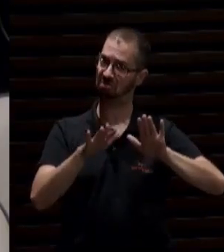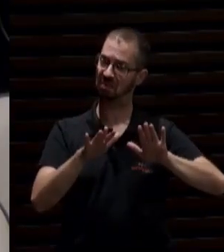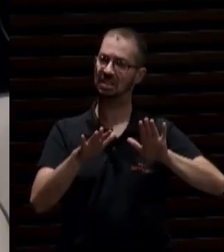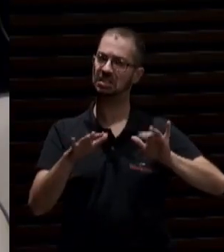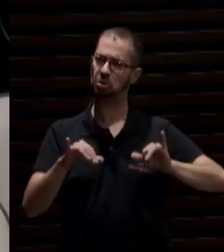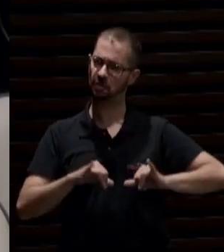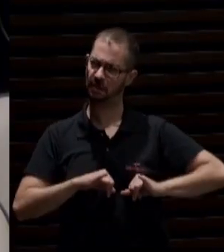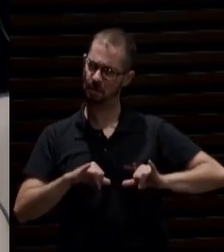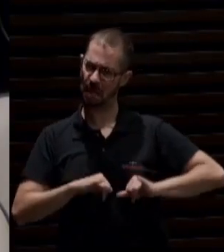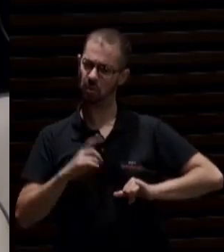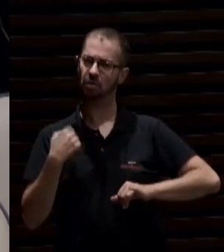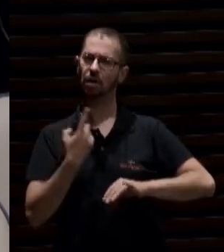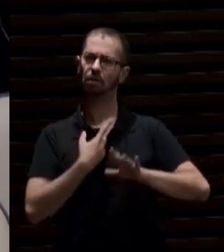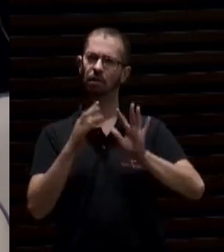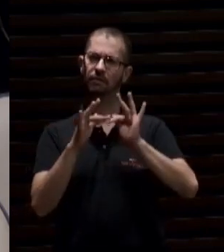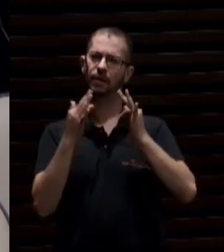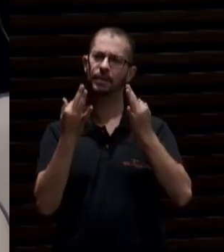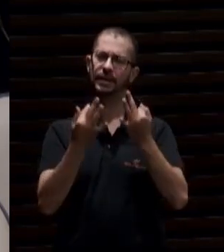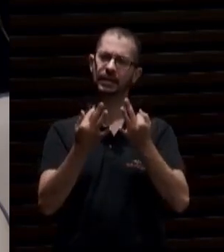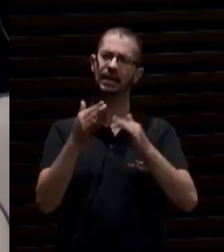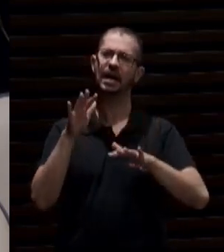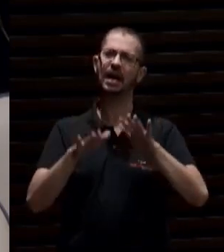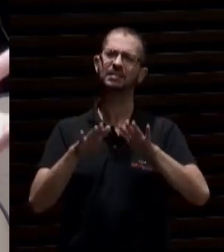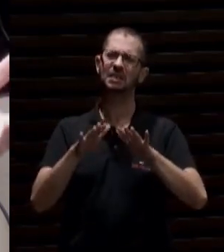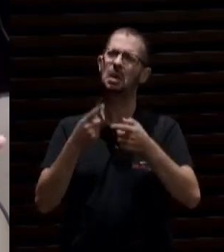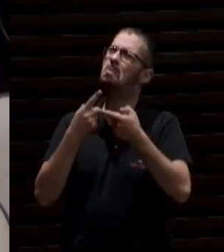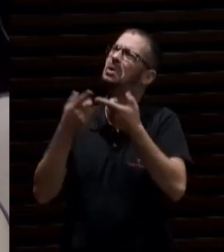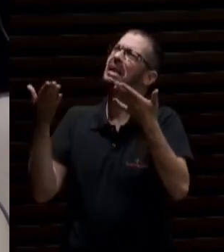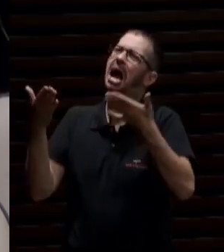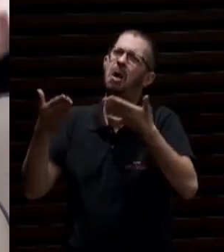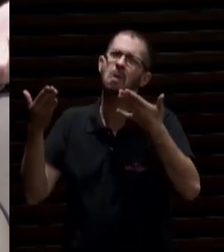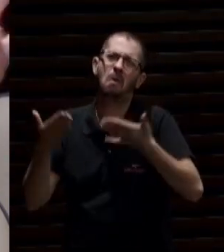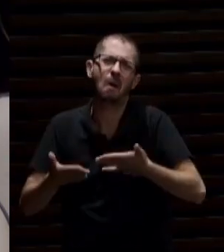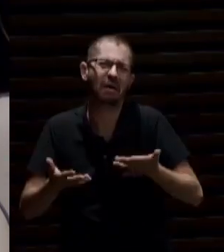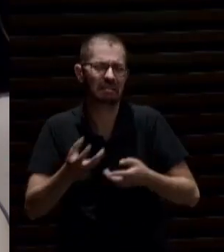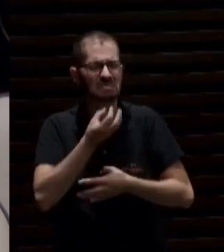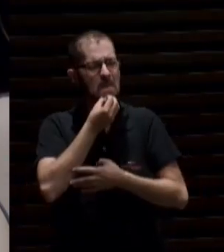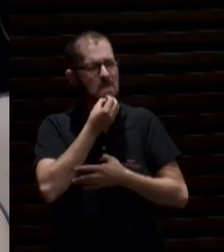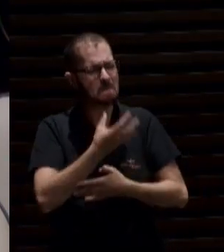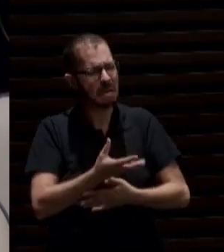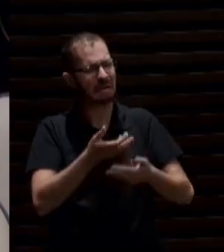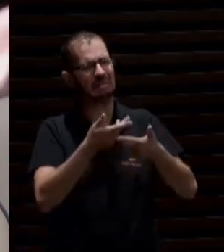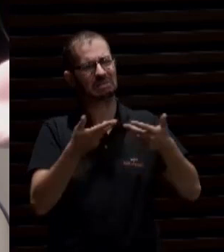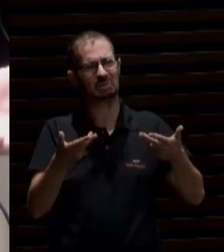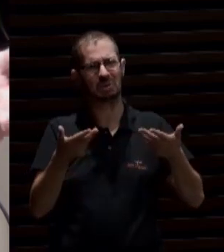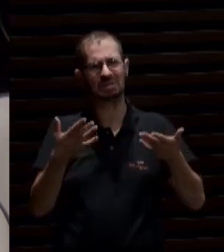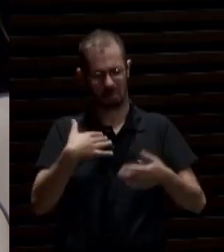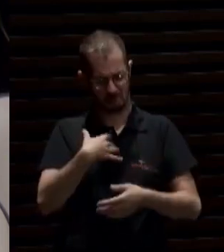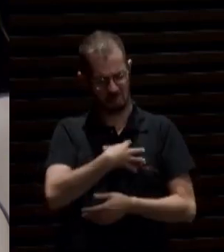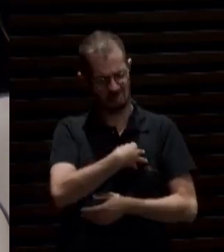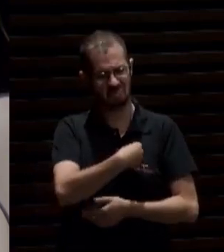Às vezes, não é nem pelo sofrimento, às vezes é pelo momento. Pai, por que agora? Estava indo tudo tão bem. Com meus